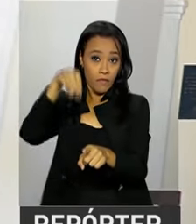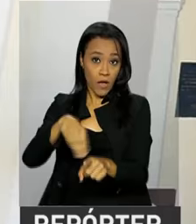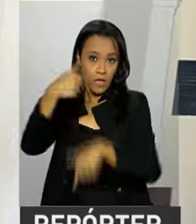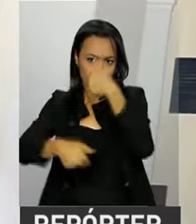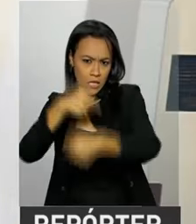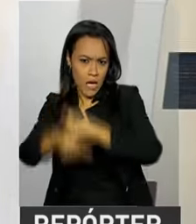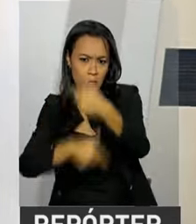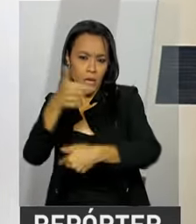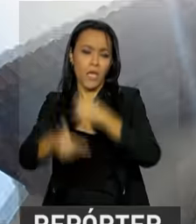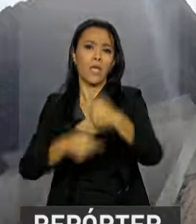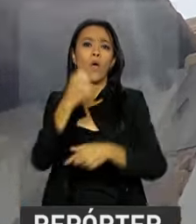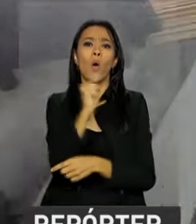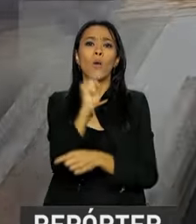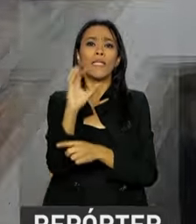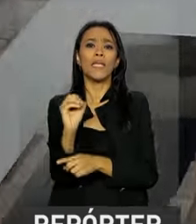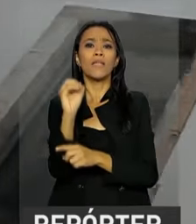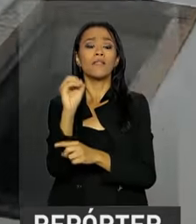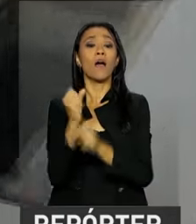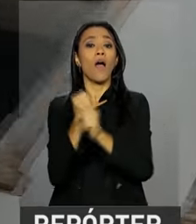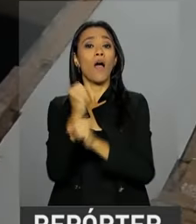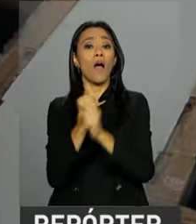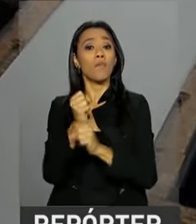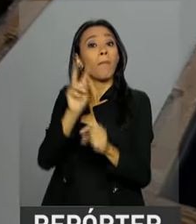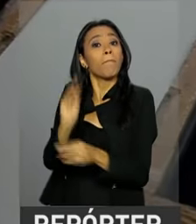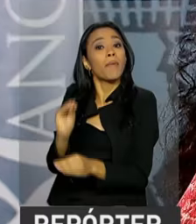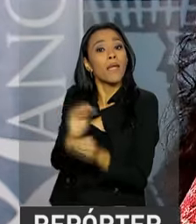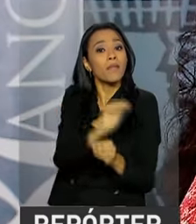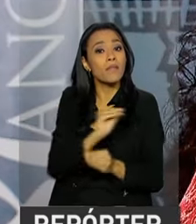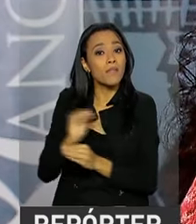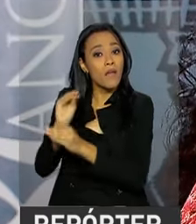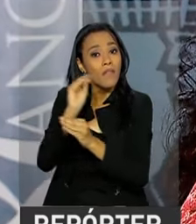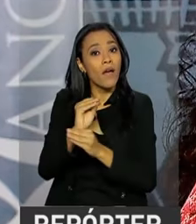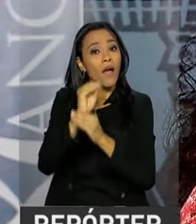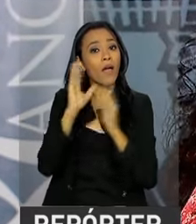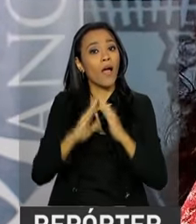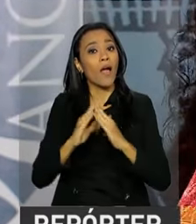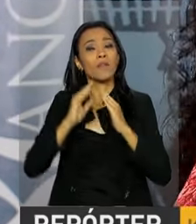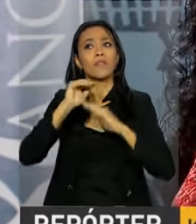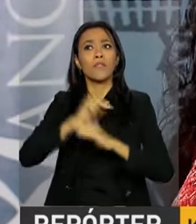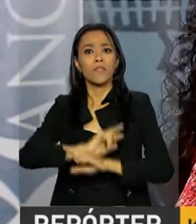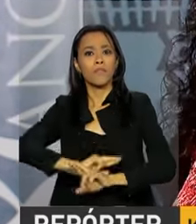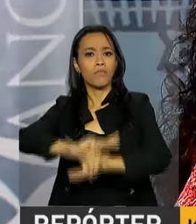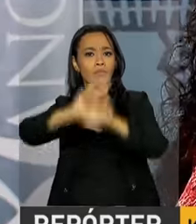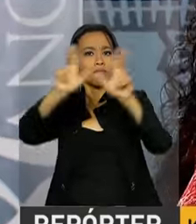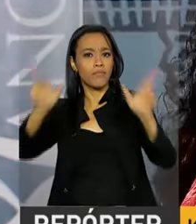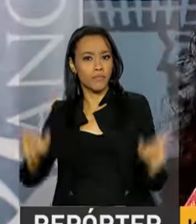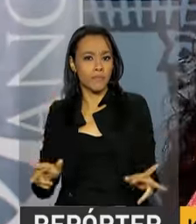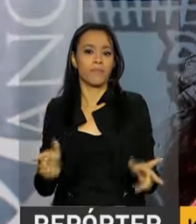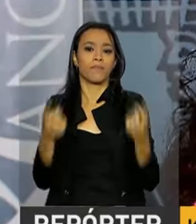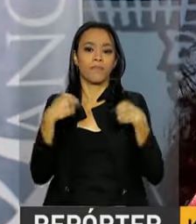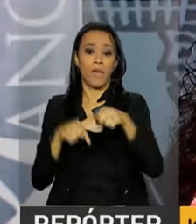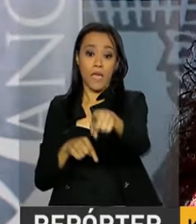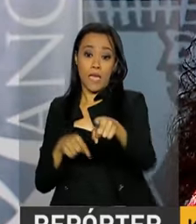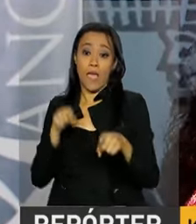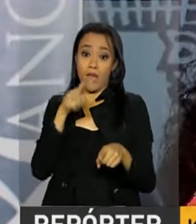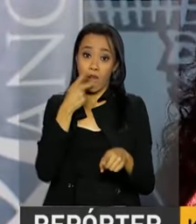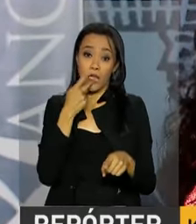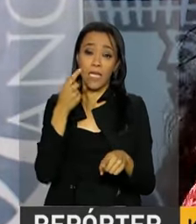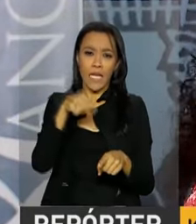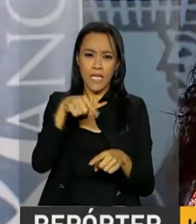últimos 80 anos na preservação desse patrimônio. A ideia é que essas cidades sejam